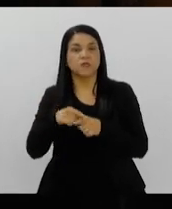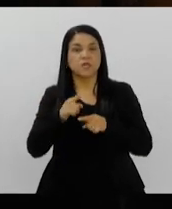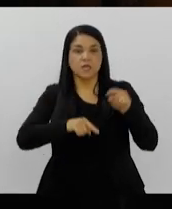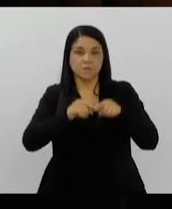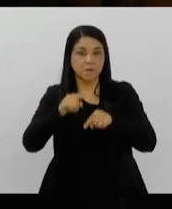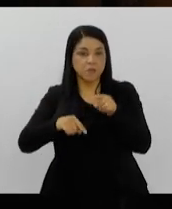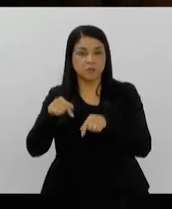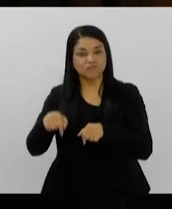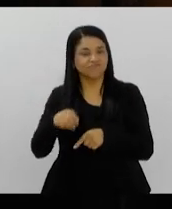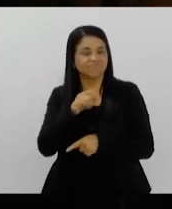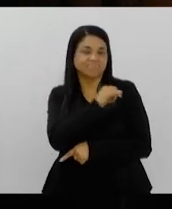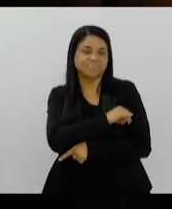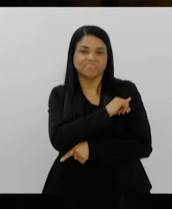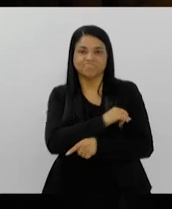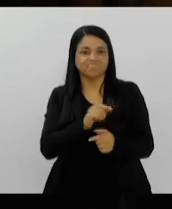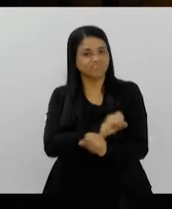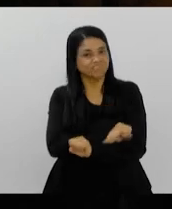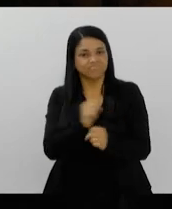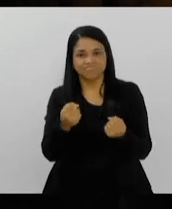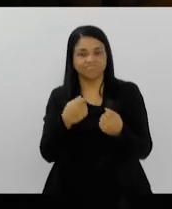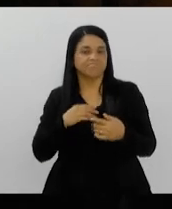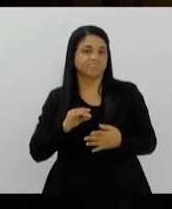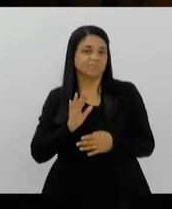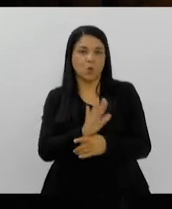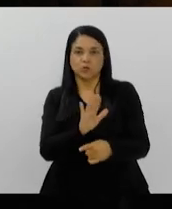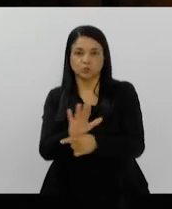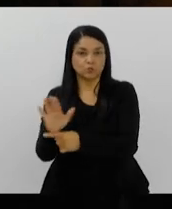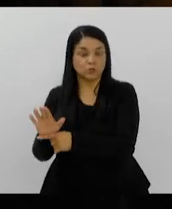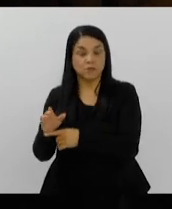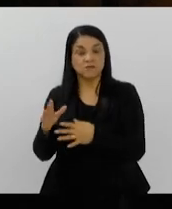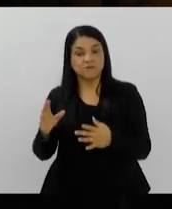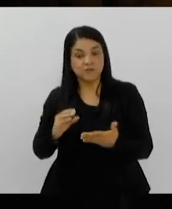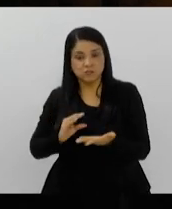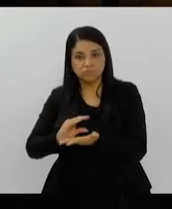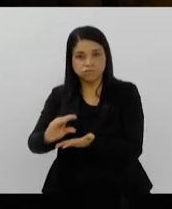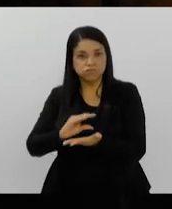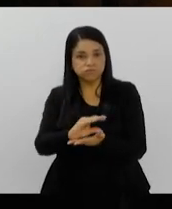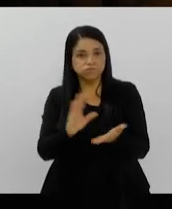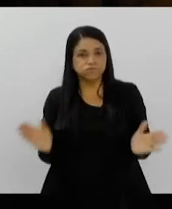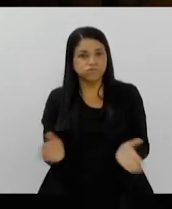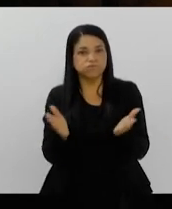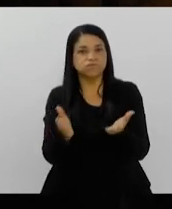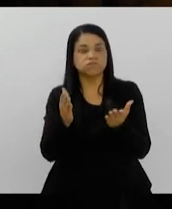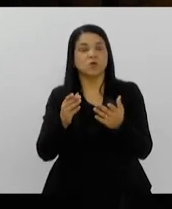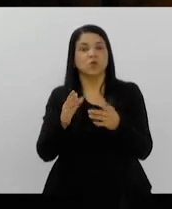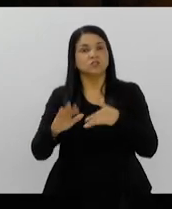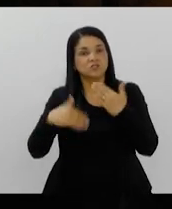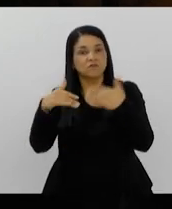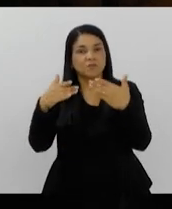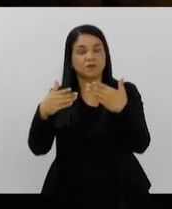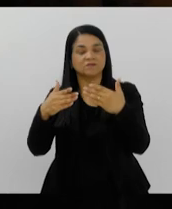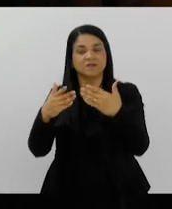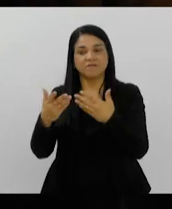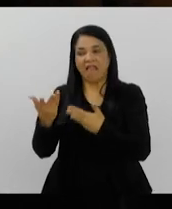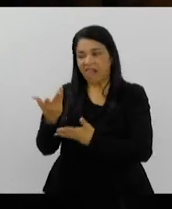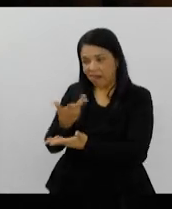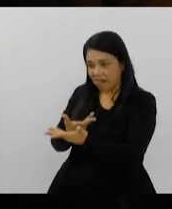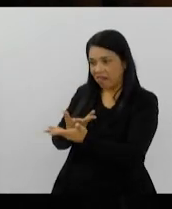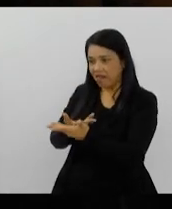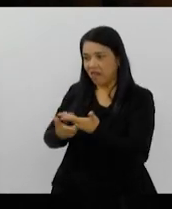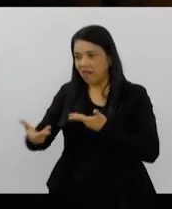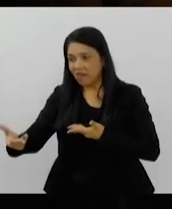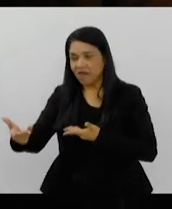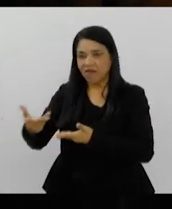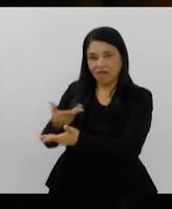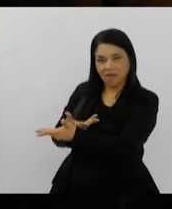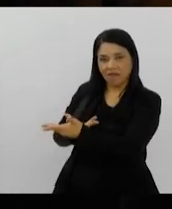Janeiro não faz isso, porque ao invés de fomentar desenvolvimento, está fomentando toma lá da cá com o feudo